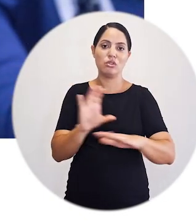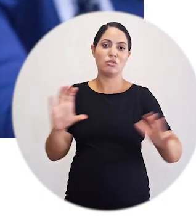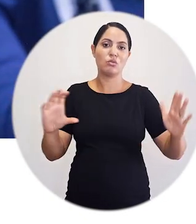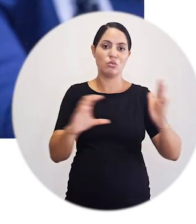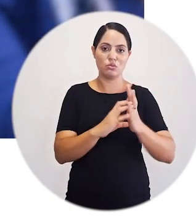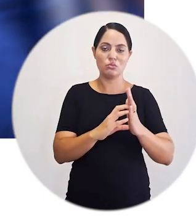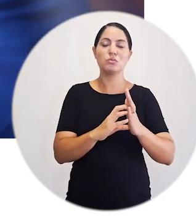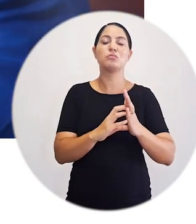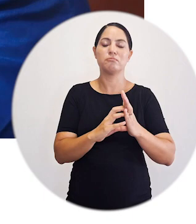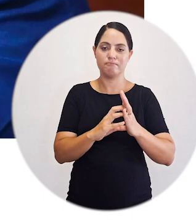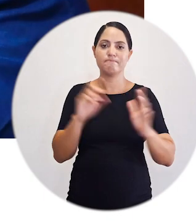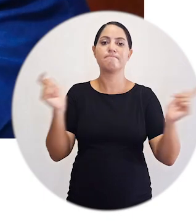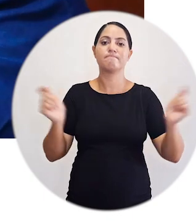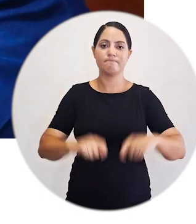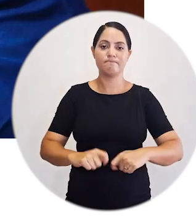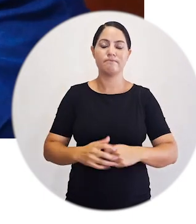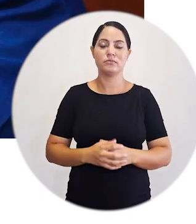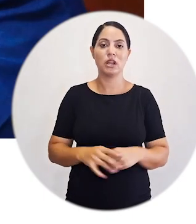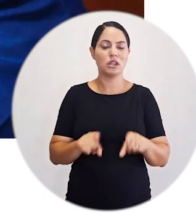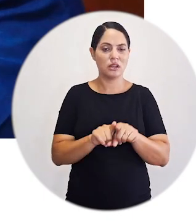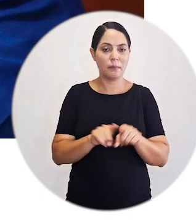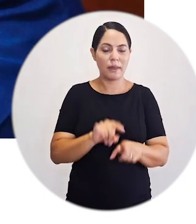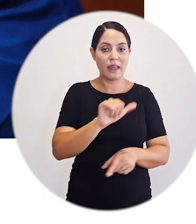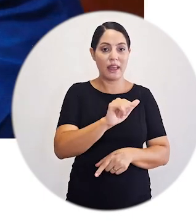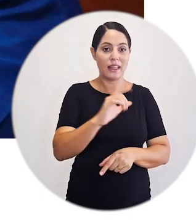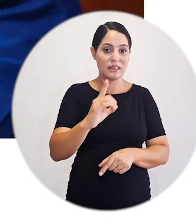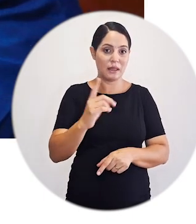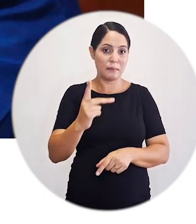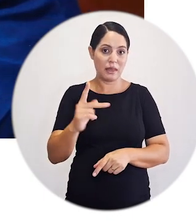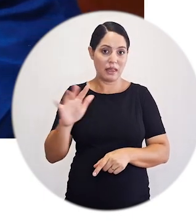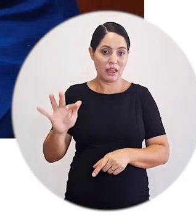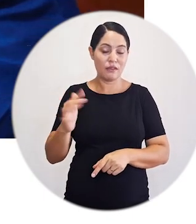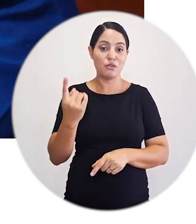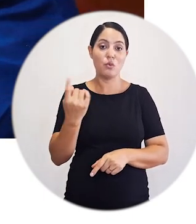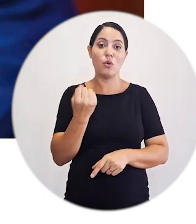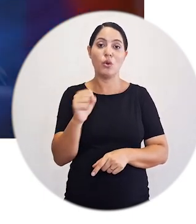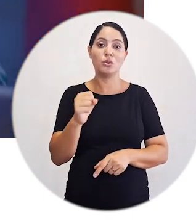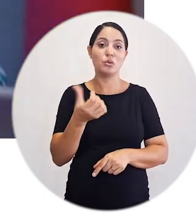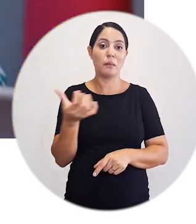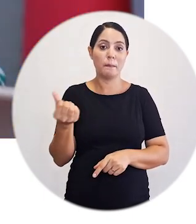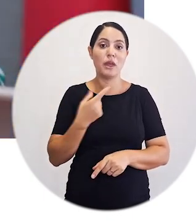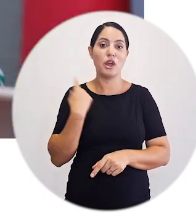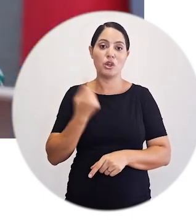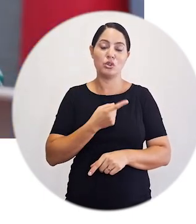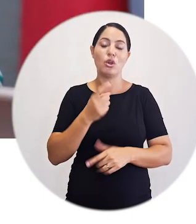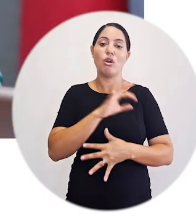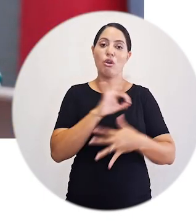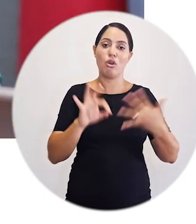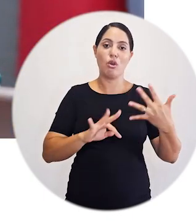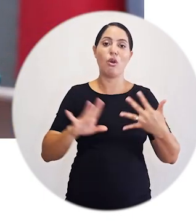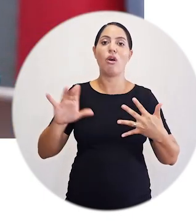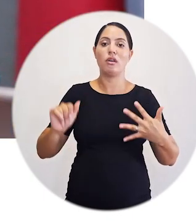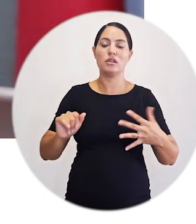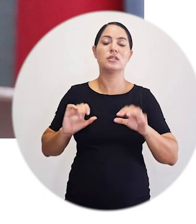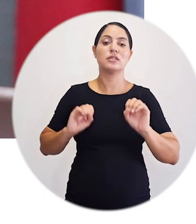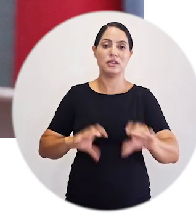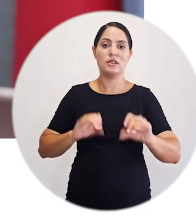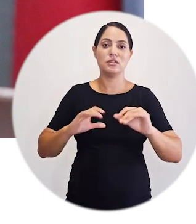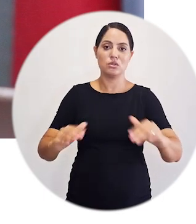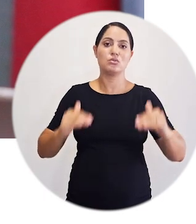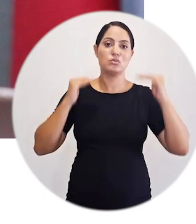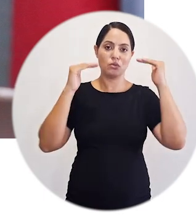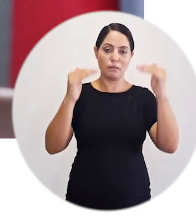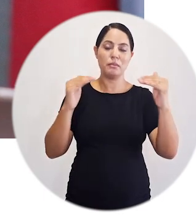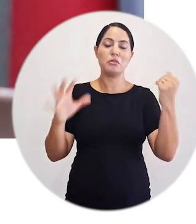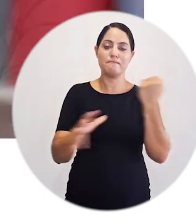concursos públicos. Atuamos como amicus curiae na DPF 186, que garantiu as cotas no ensino superior. Também